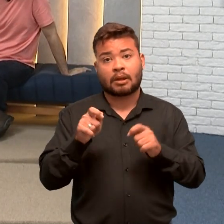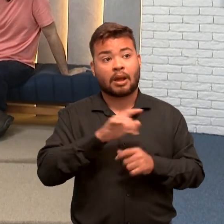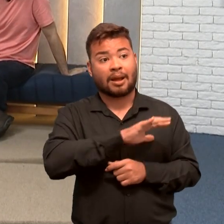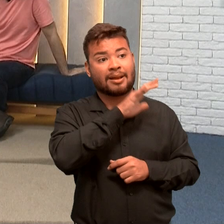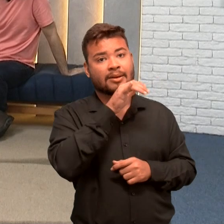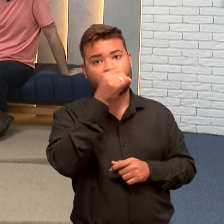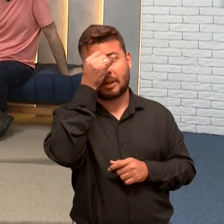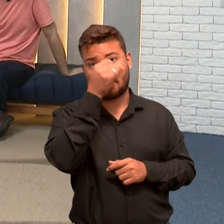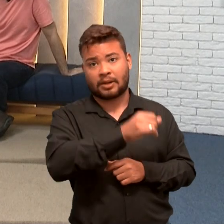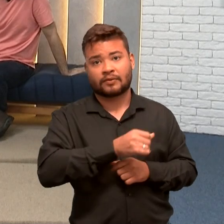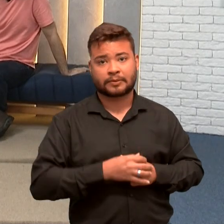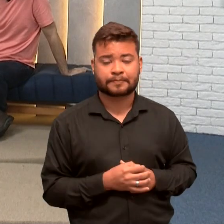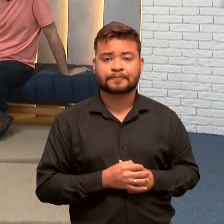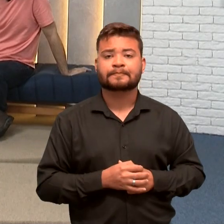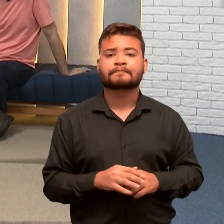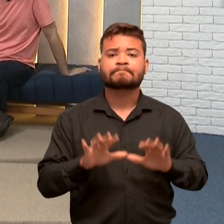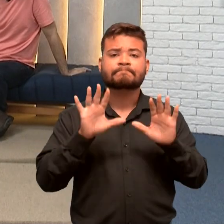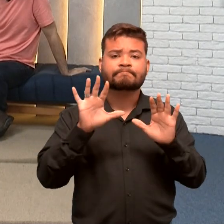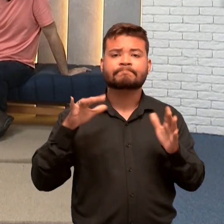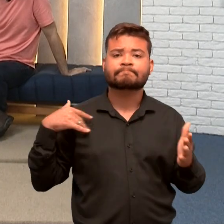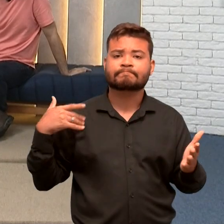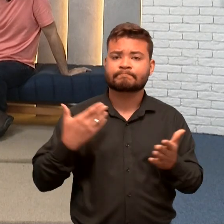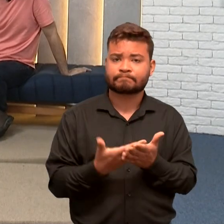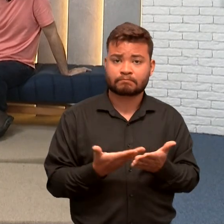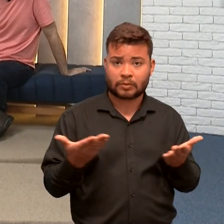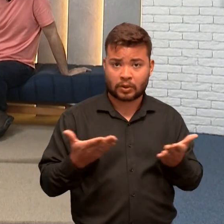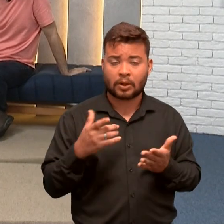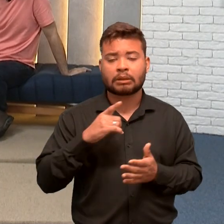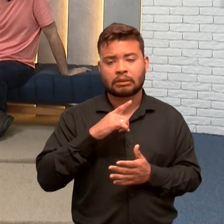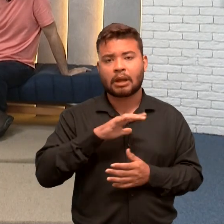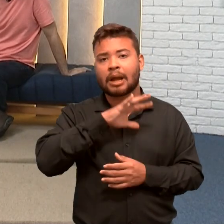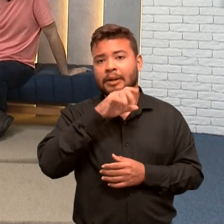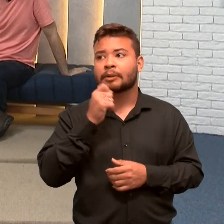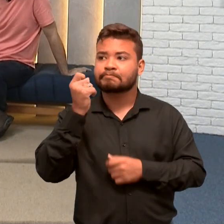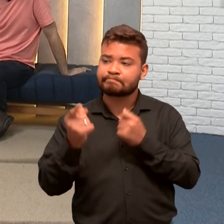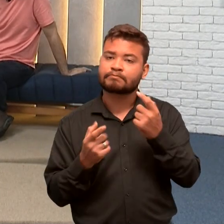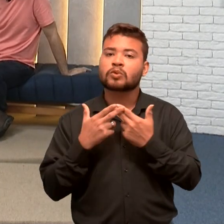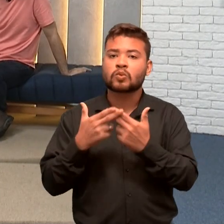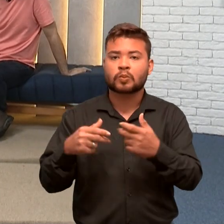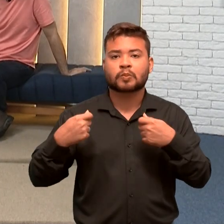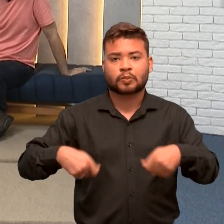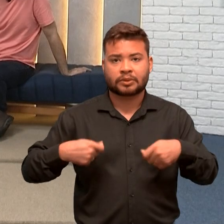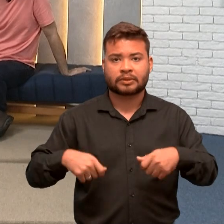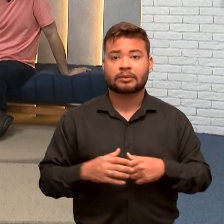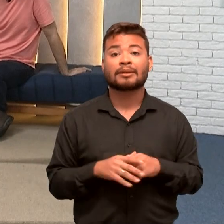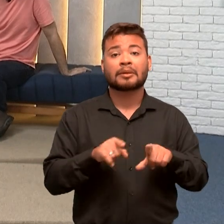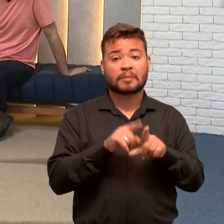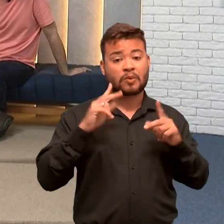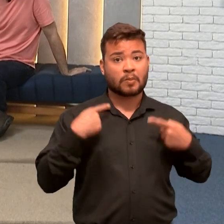animais em determinadas pesquisas. Mas ainda há necessidade da utilização dos animais e mesmo porque para a utilização do consumo